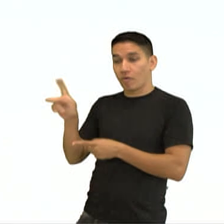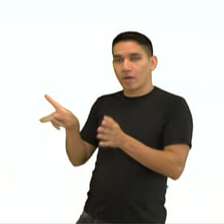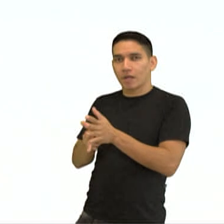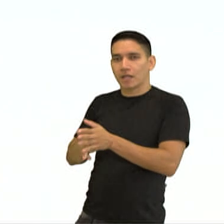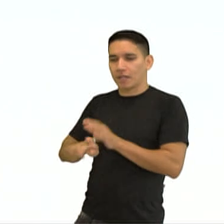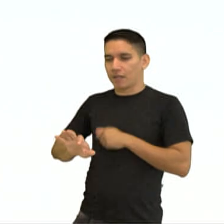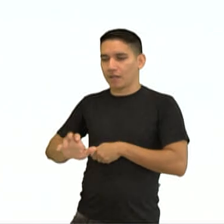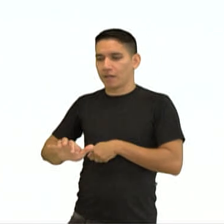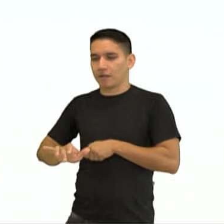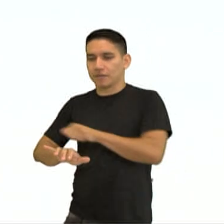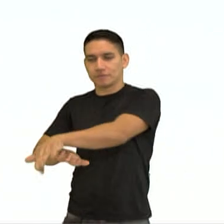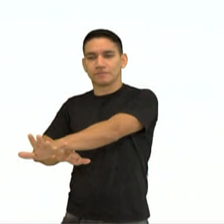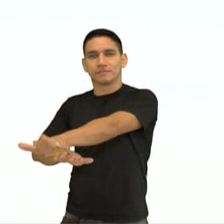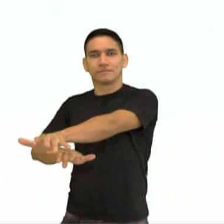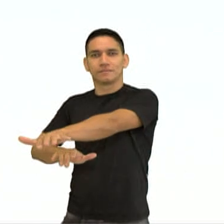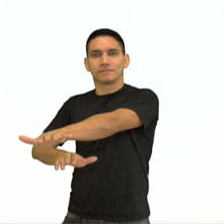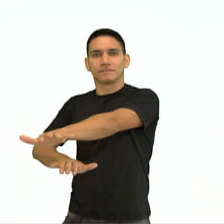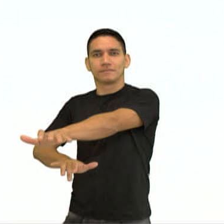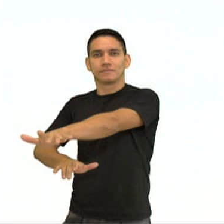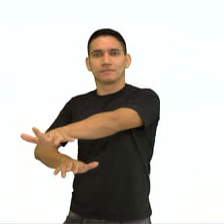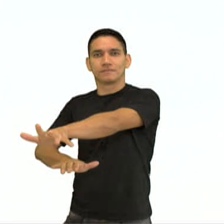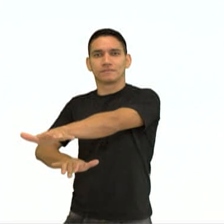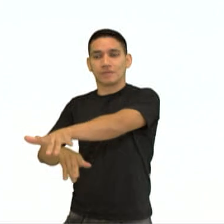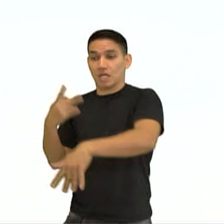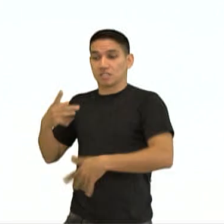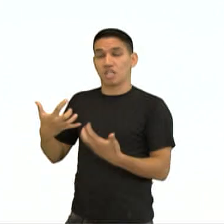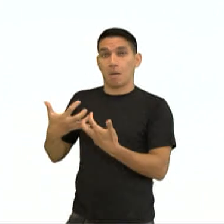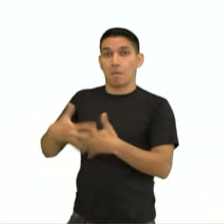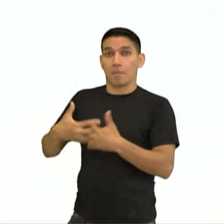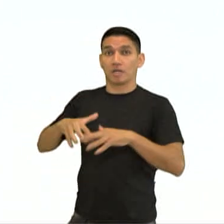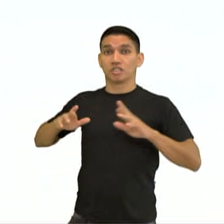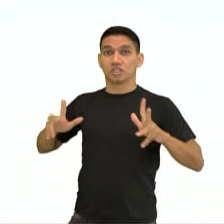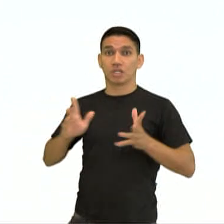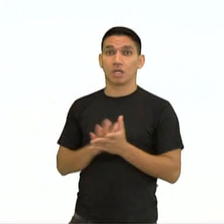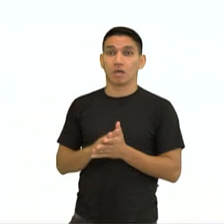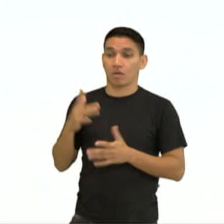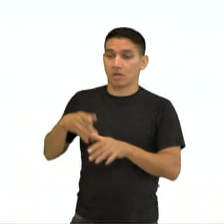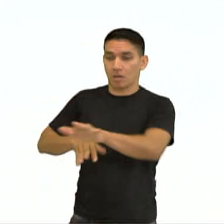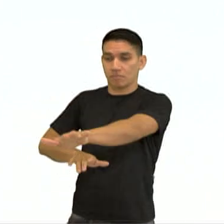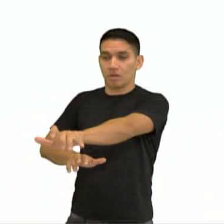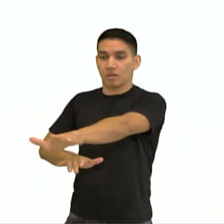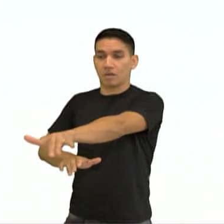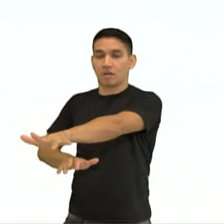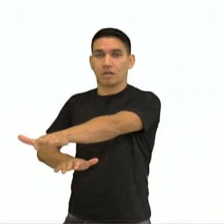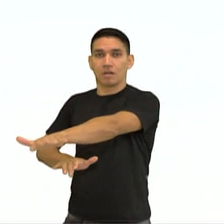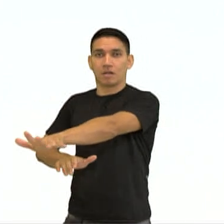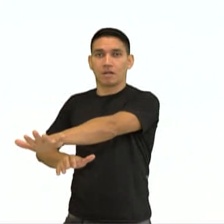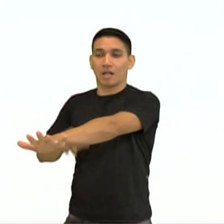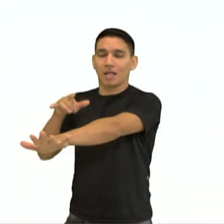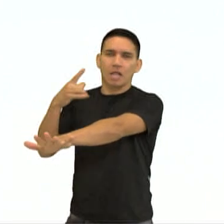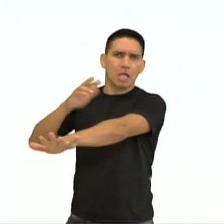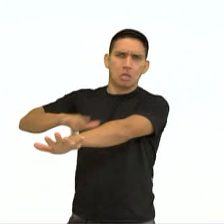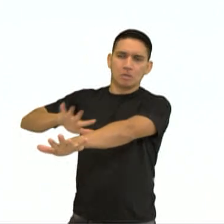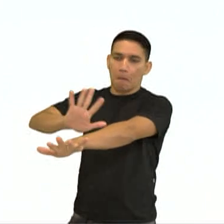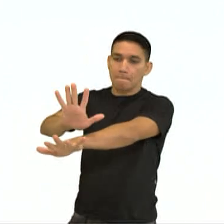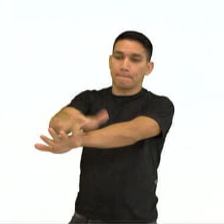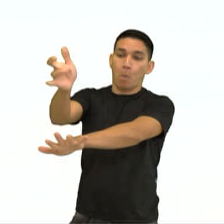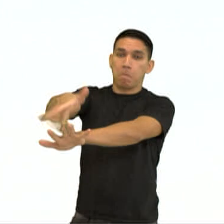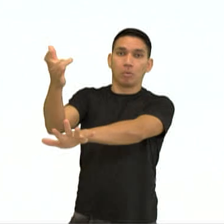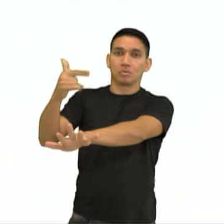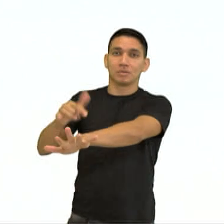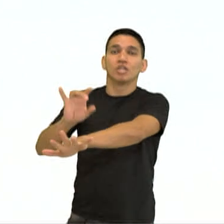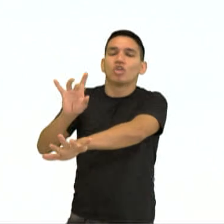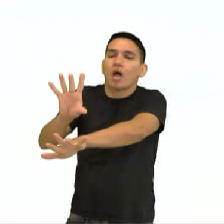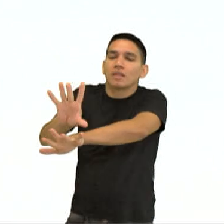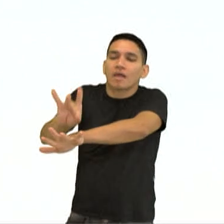né? Mas o que muda mesmo é a parte mecânica. No cravo as cordas não recebem impacto, elas são beliscadas. e isso impede que o